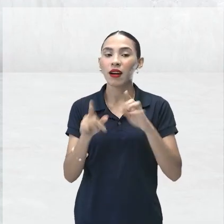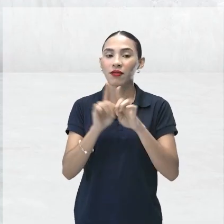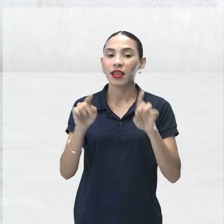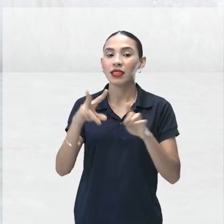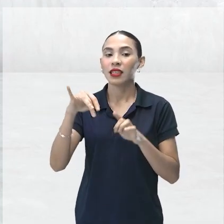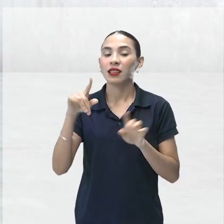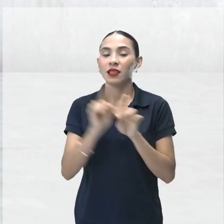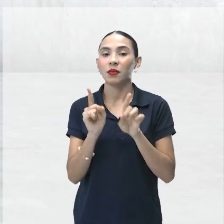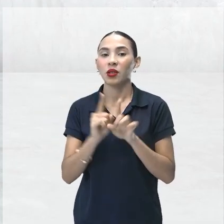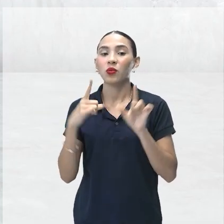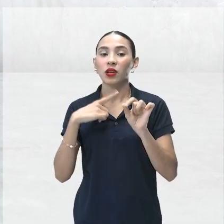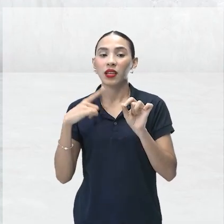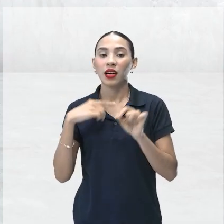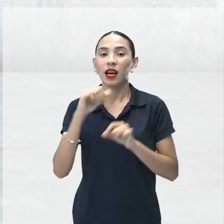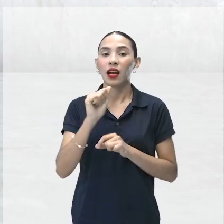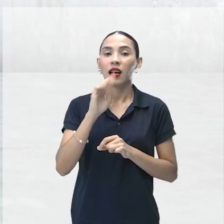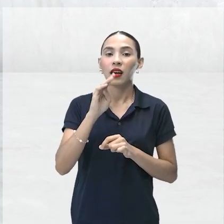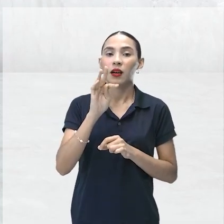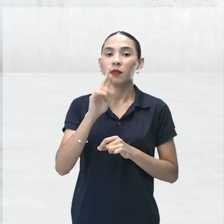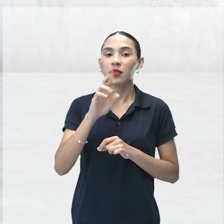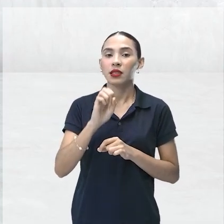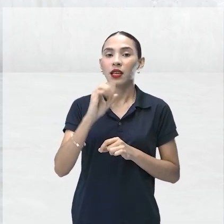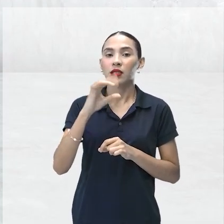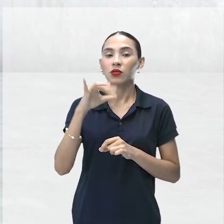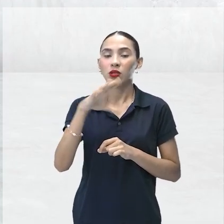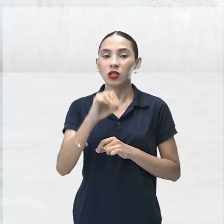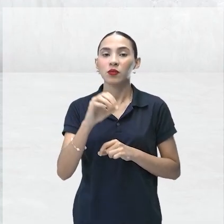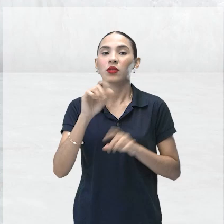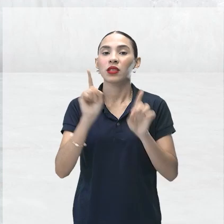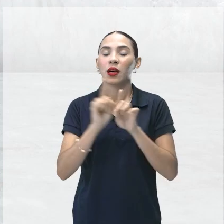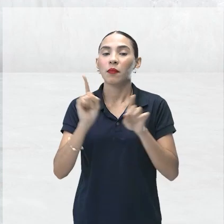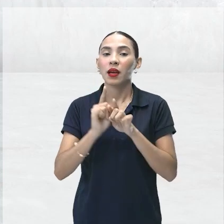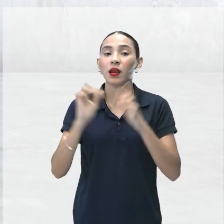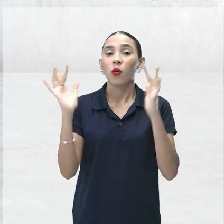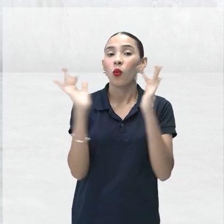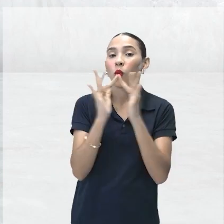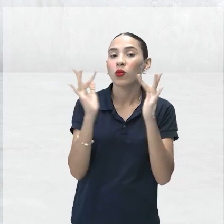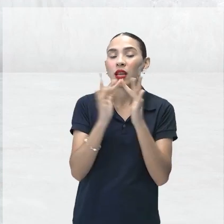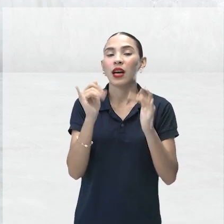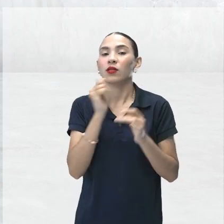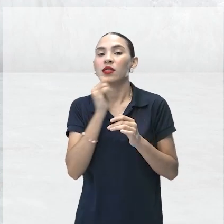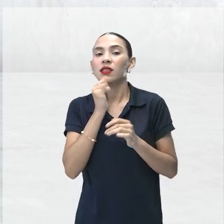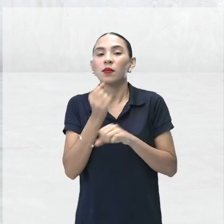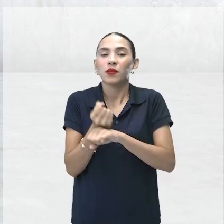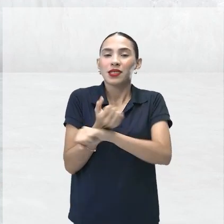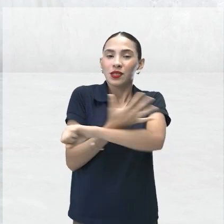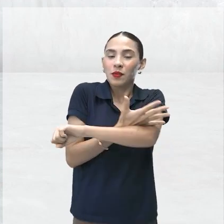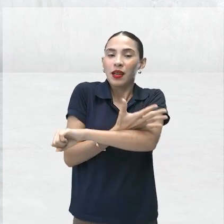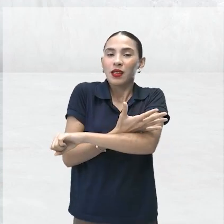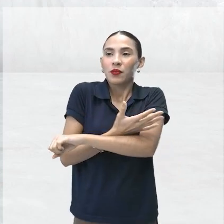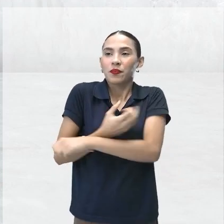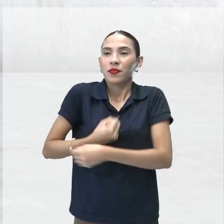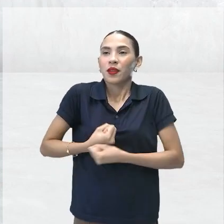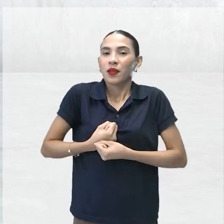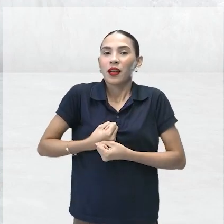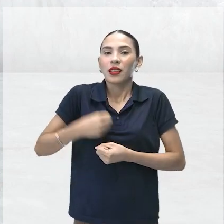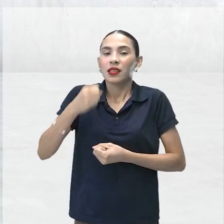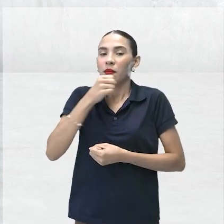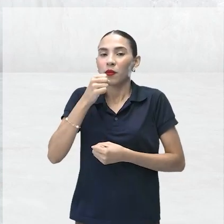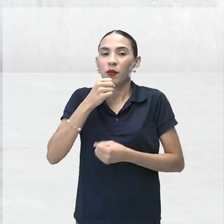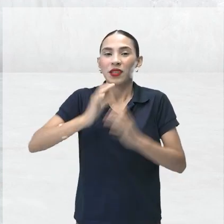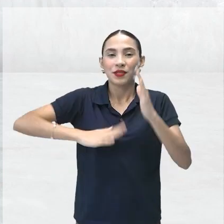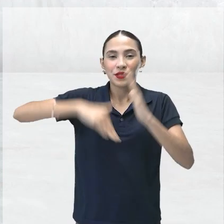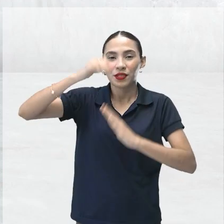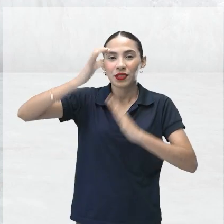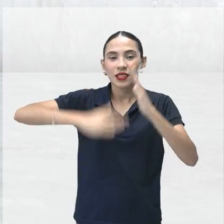ter a questão do abstracionismo sensorial, que podemos chamar, que é o sentimento, é quando o artista joga a tinta sobre a